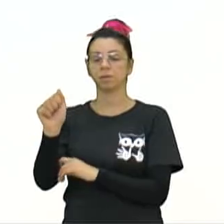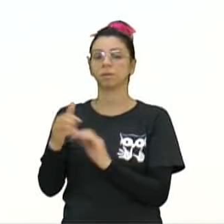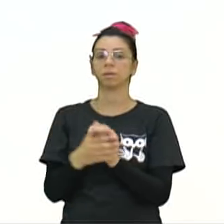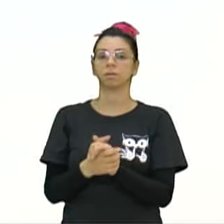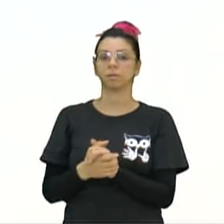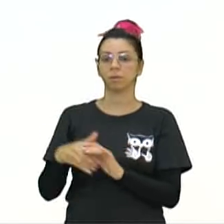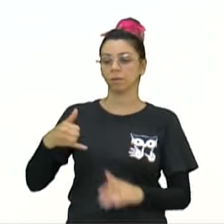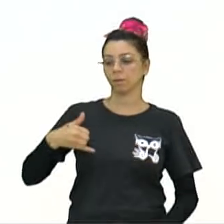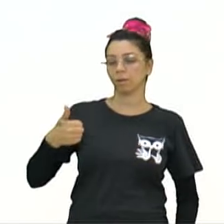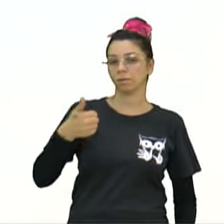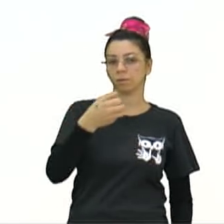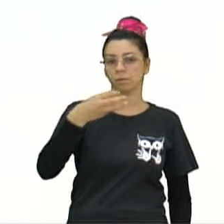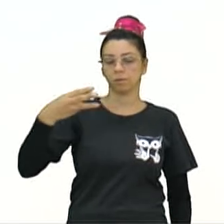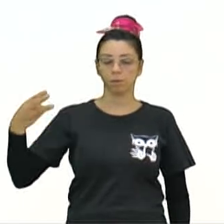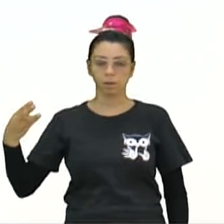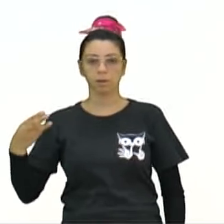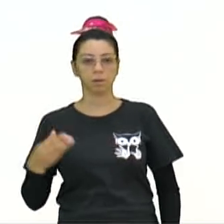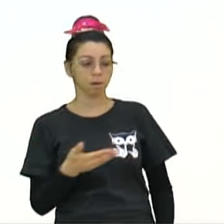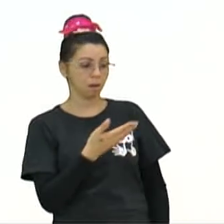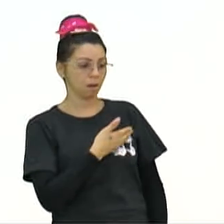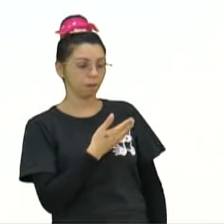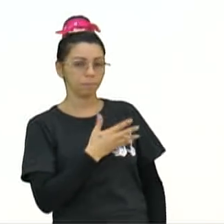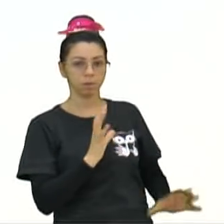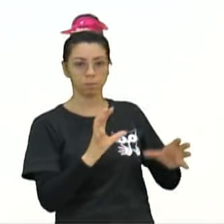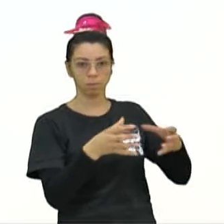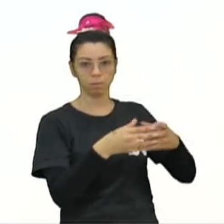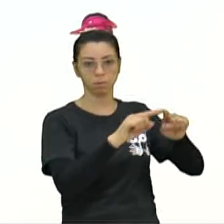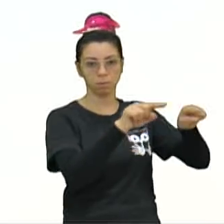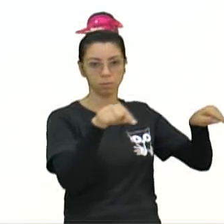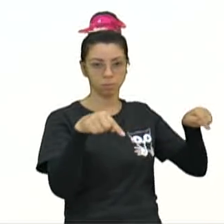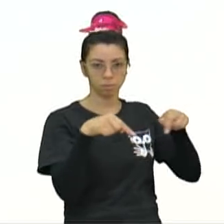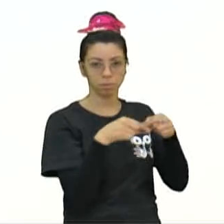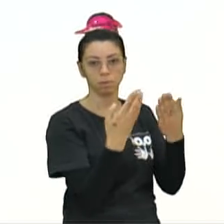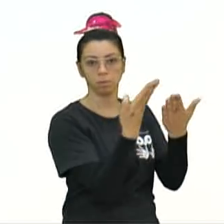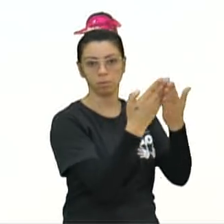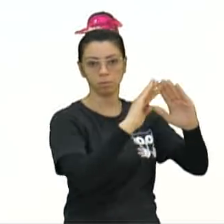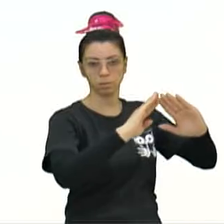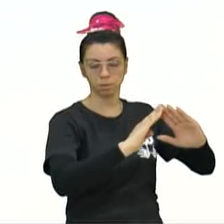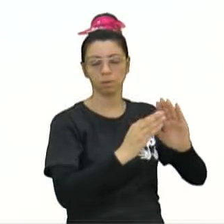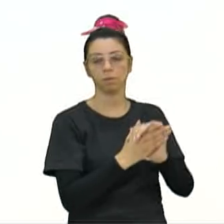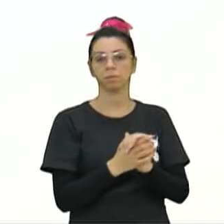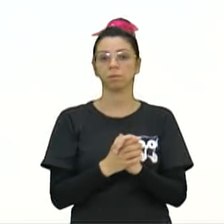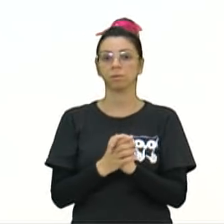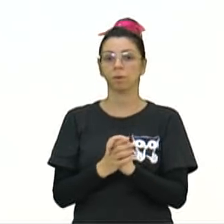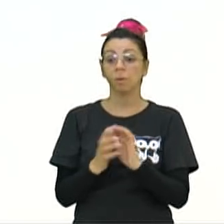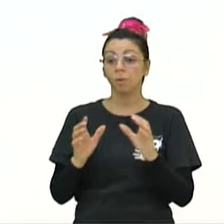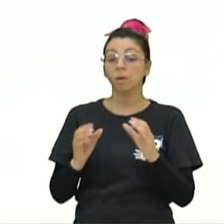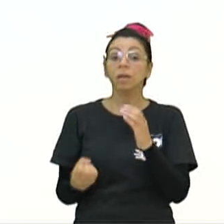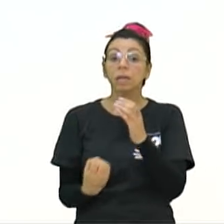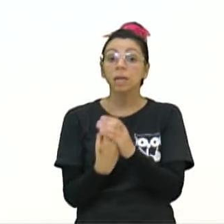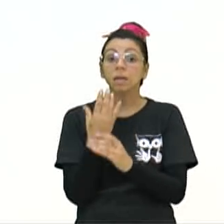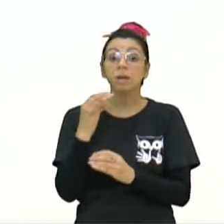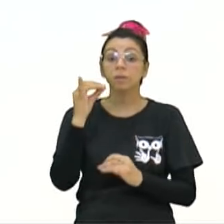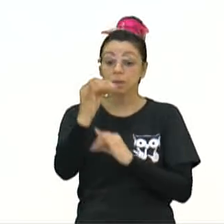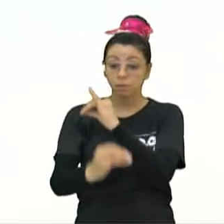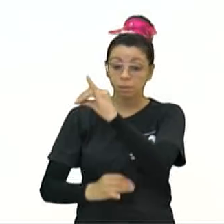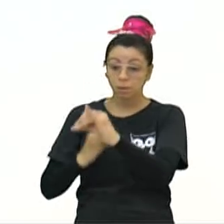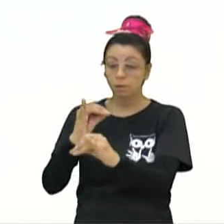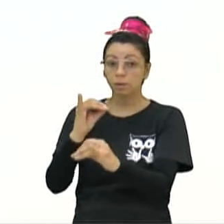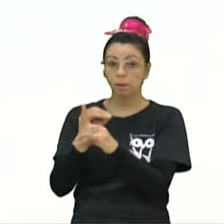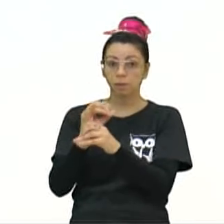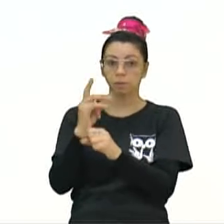de classe criaram uma comunidade no Orkut, rede social criada para compartilhar gostos e experiências com